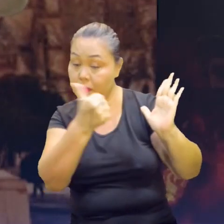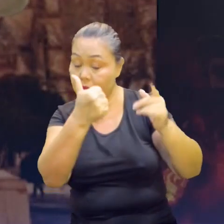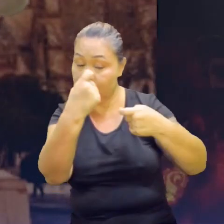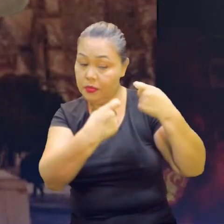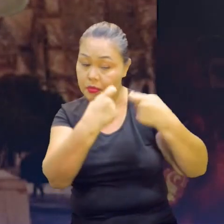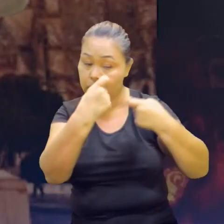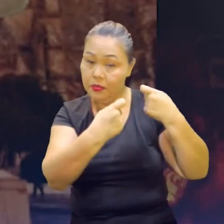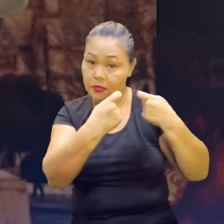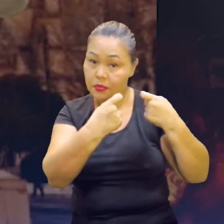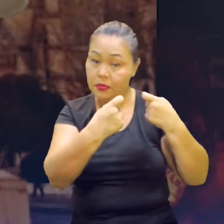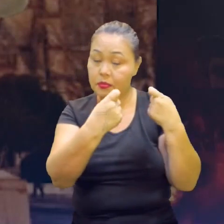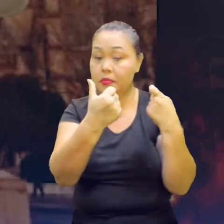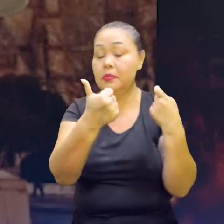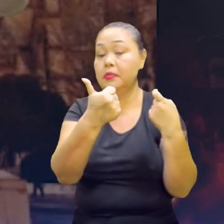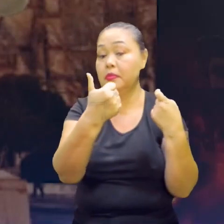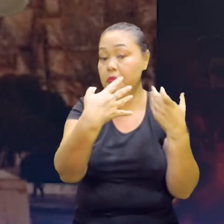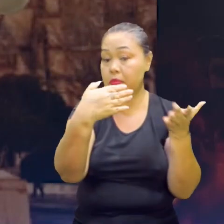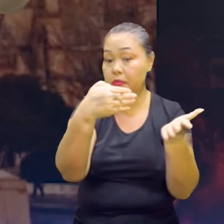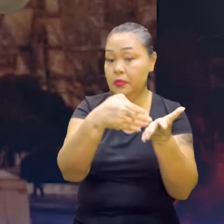14 a 18.